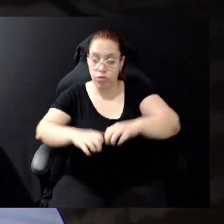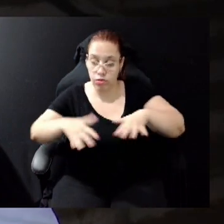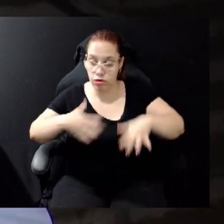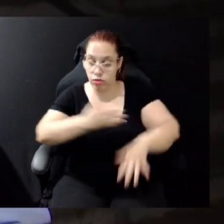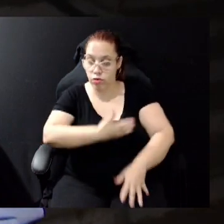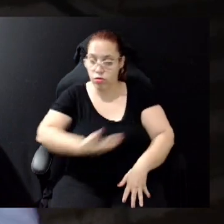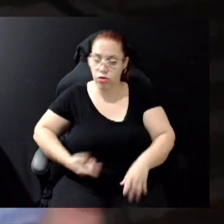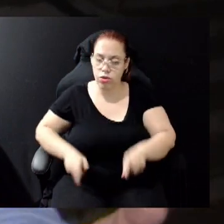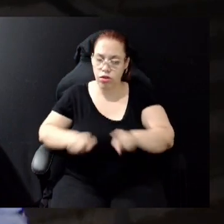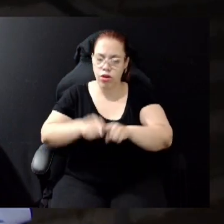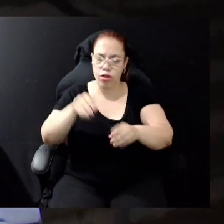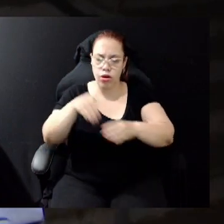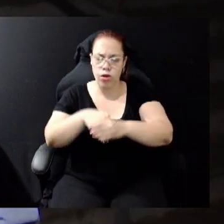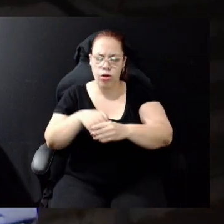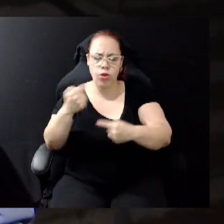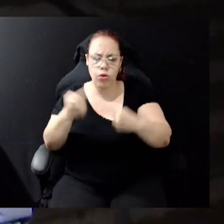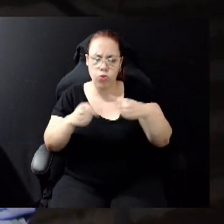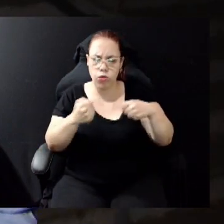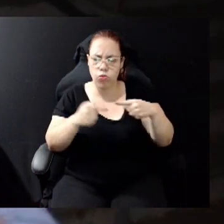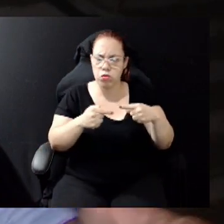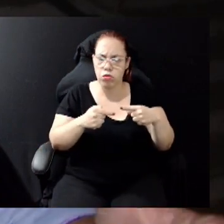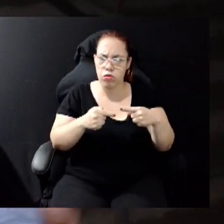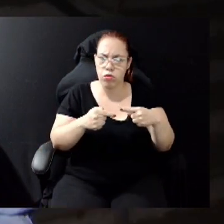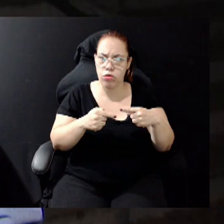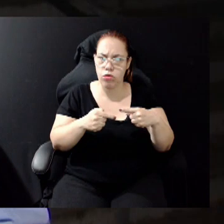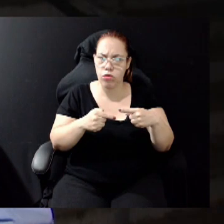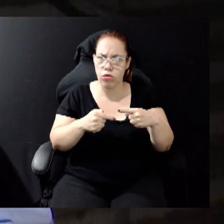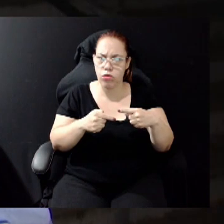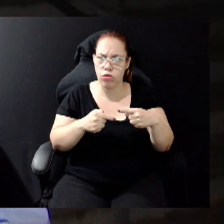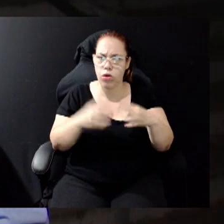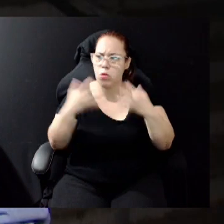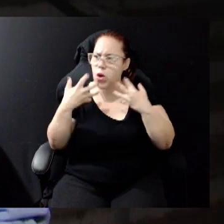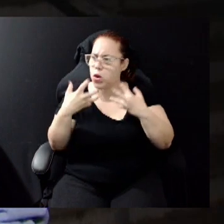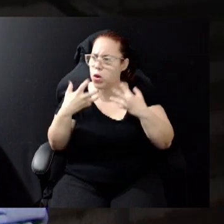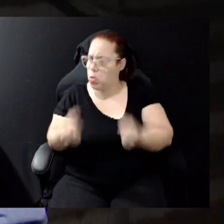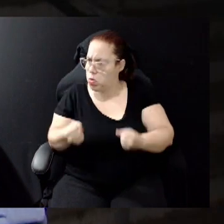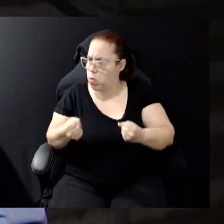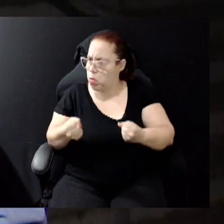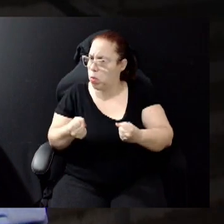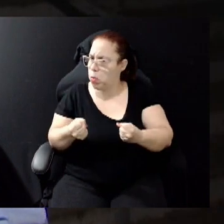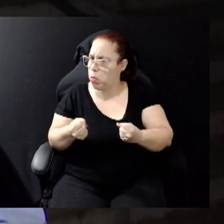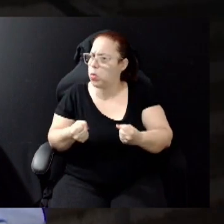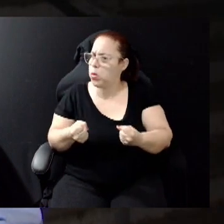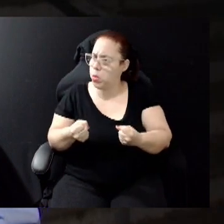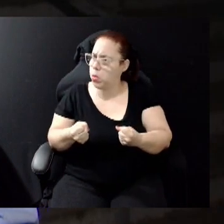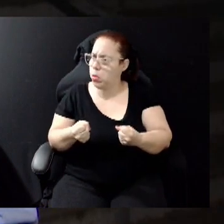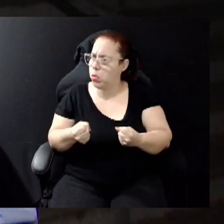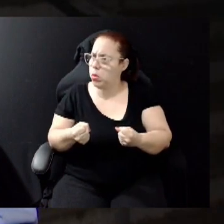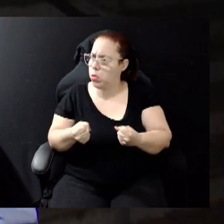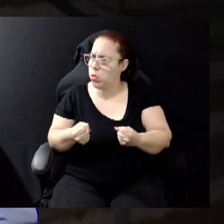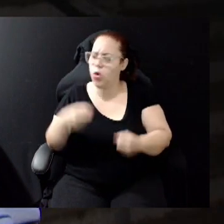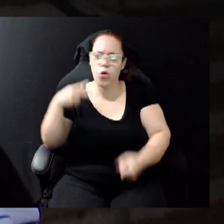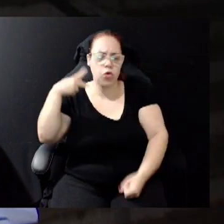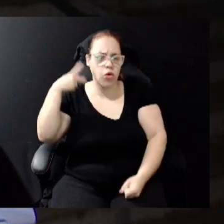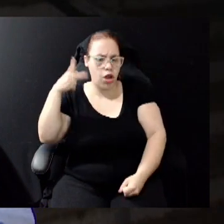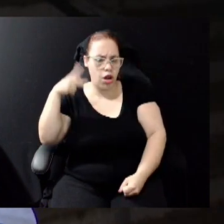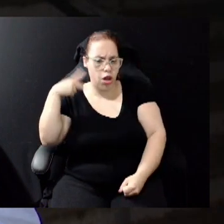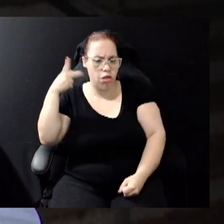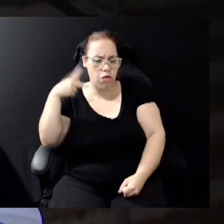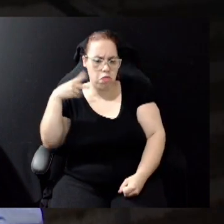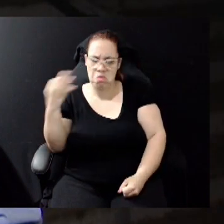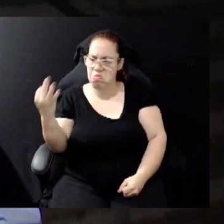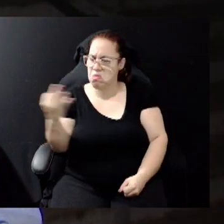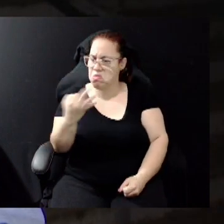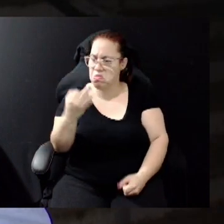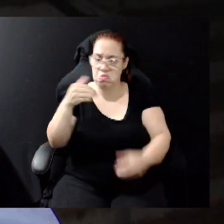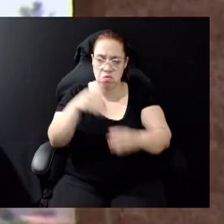teve discussão. Nós tivemos uma adesão de todos os vereadores, né? Foi uma votação